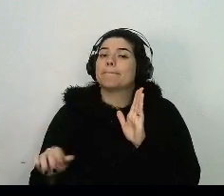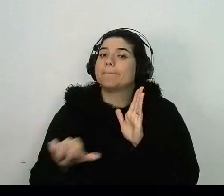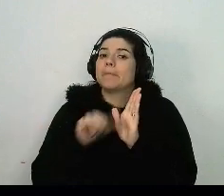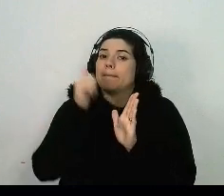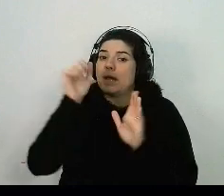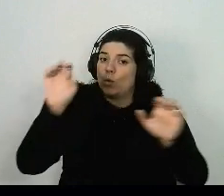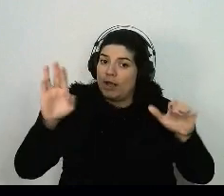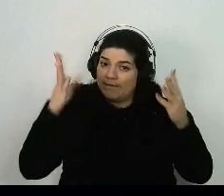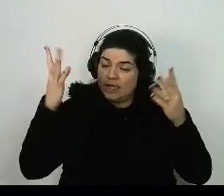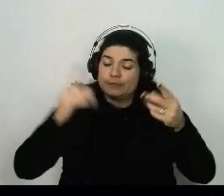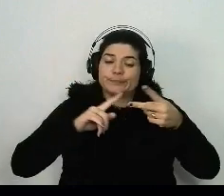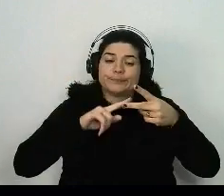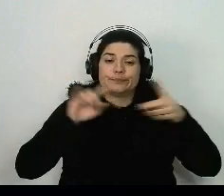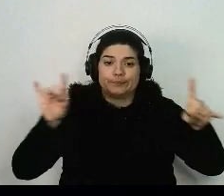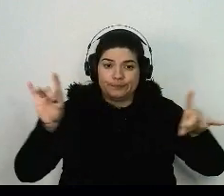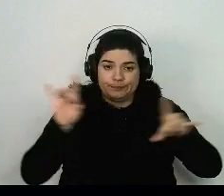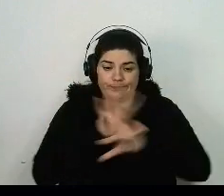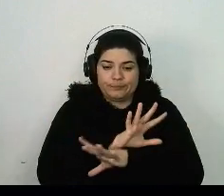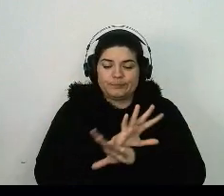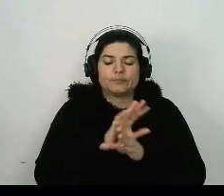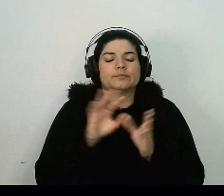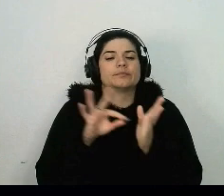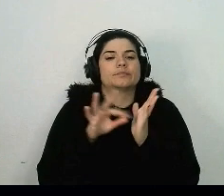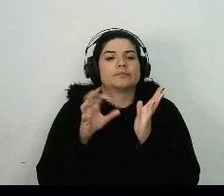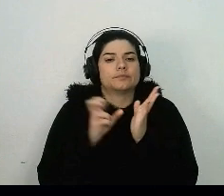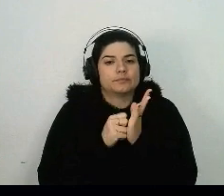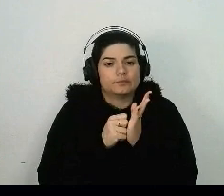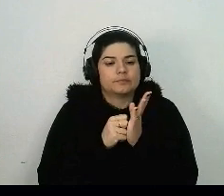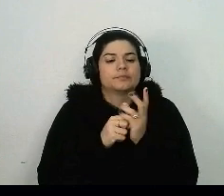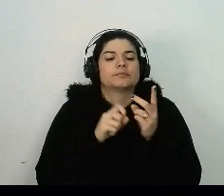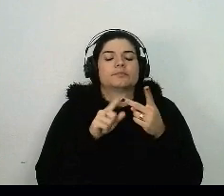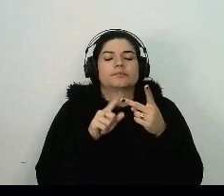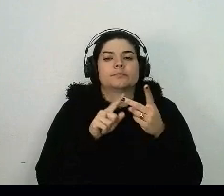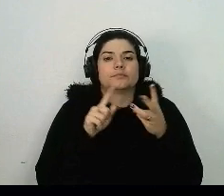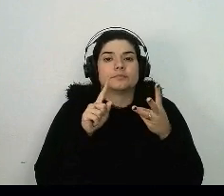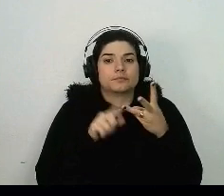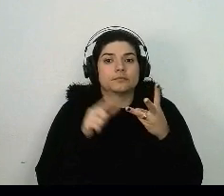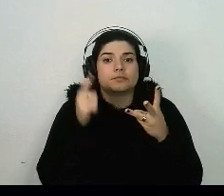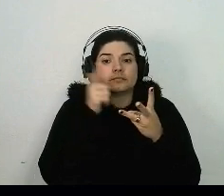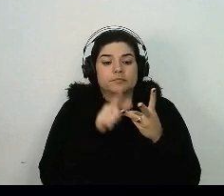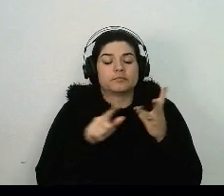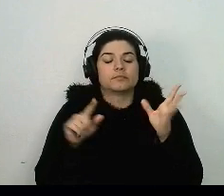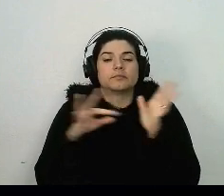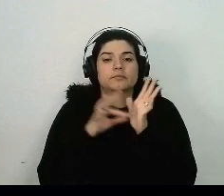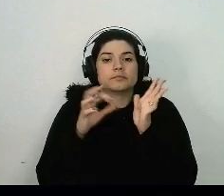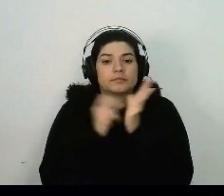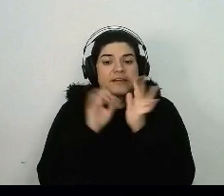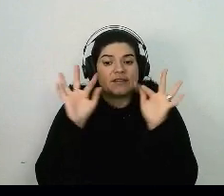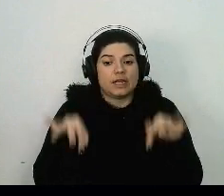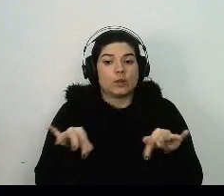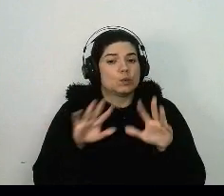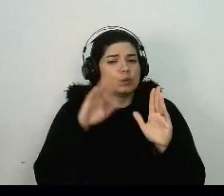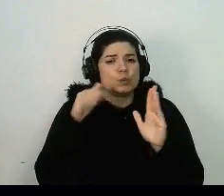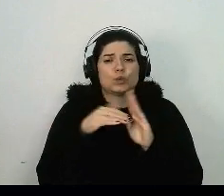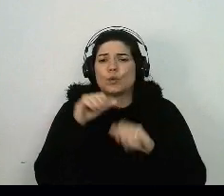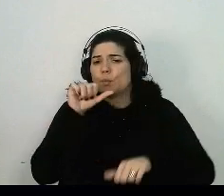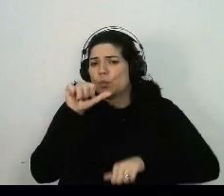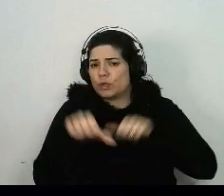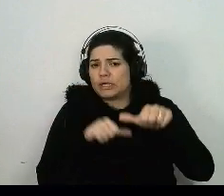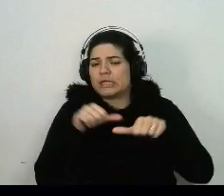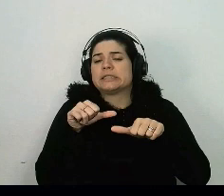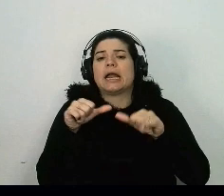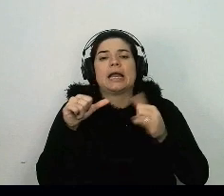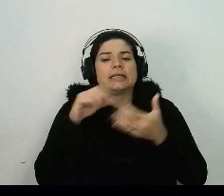meu segundo evento. Cadastro finalizado, o meu terceiro evento. Então, com isso, eu consigo ver todas as mudanças significativas dos meus